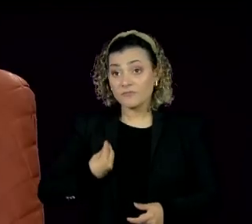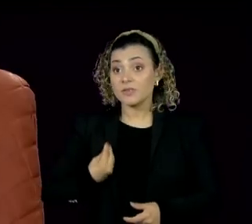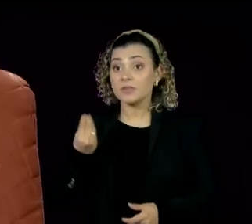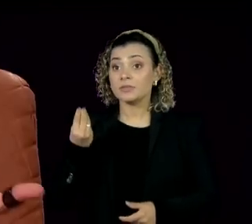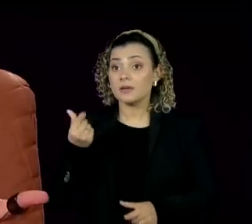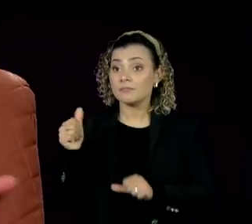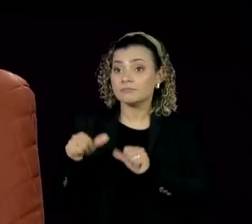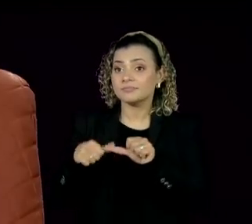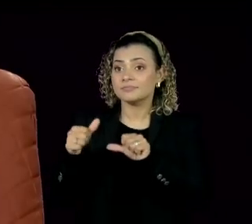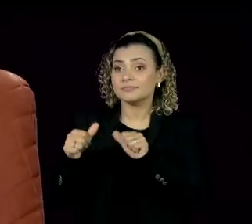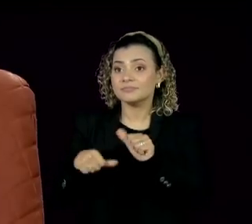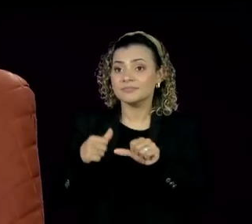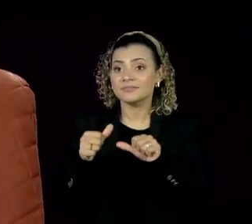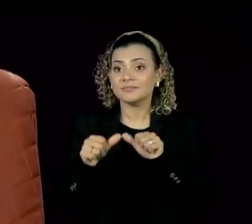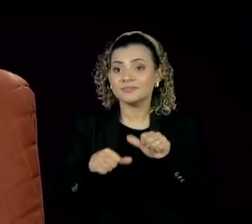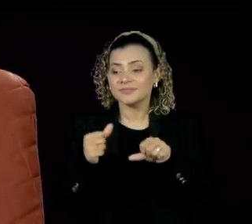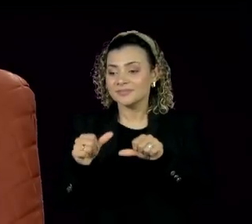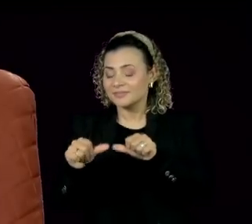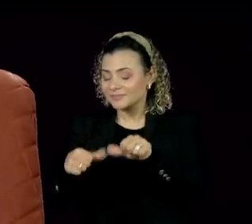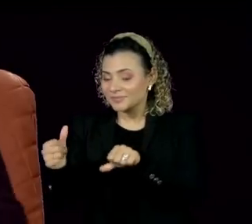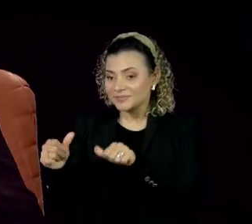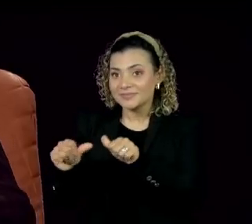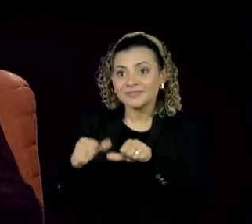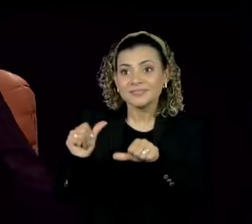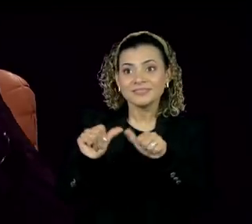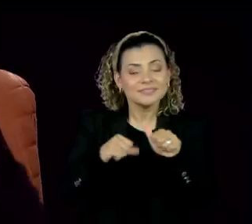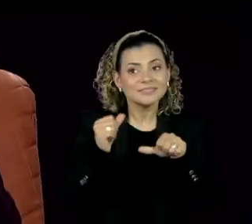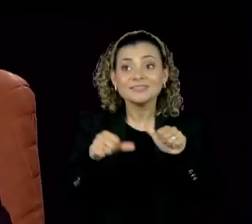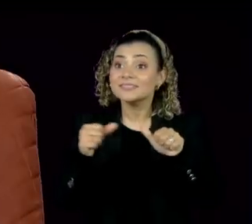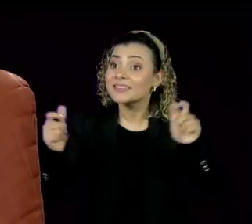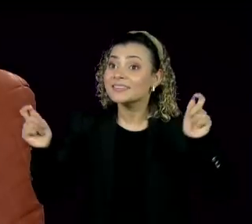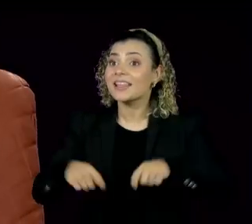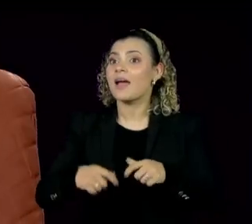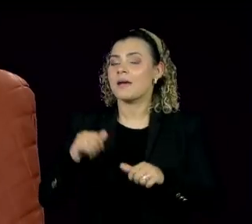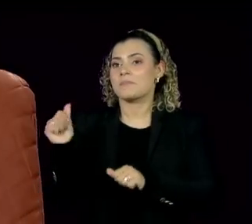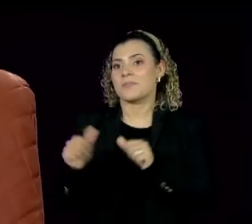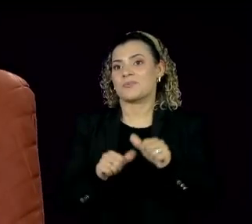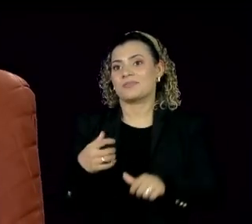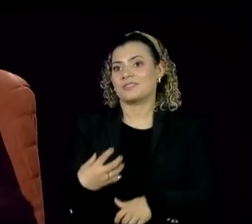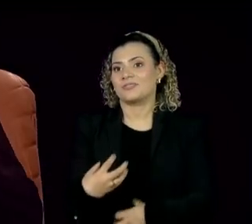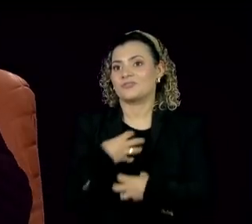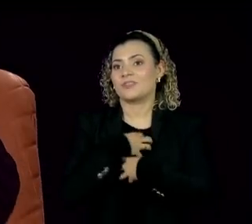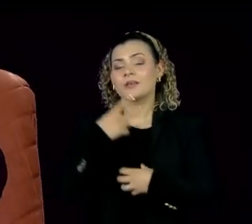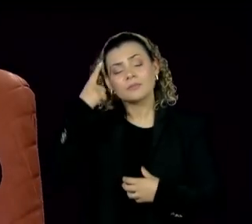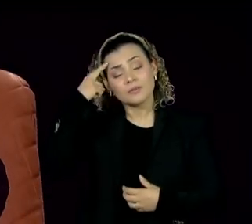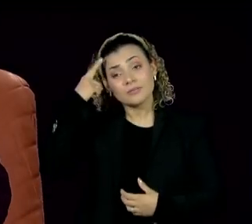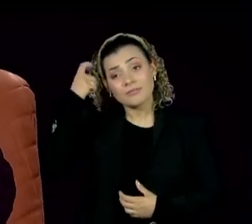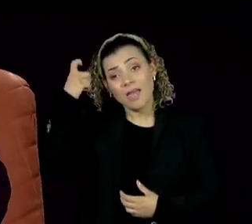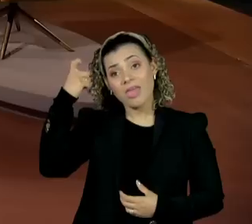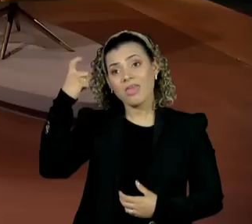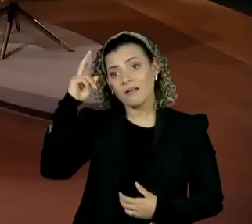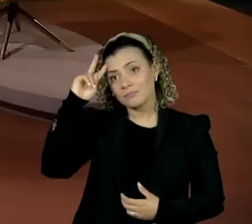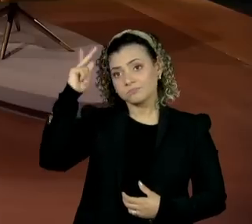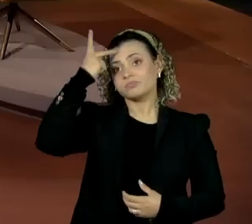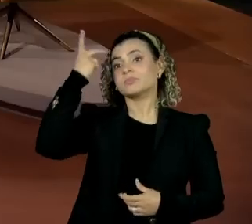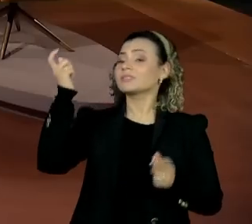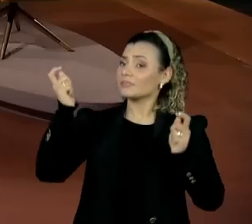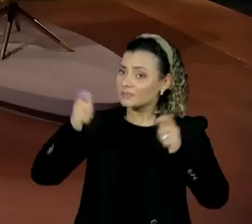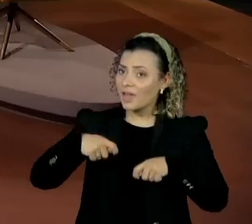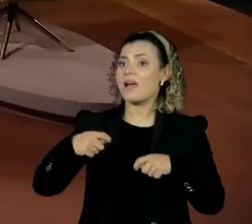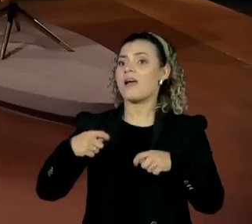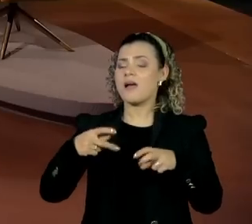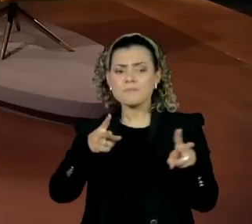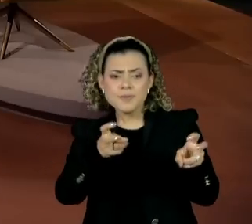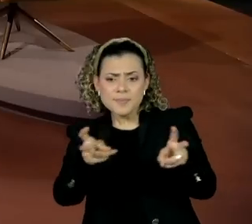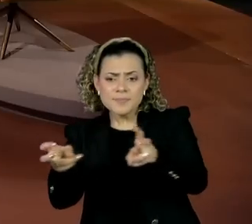é mutante, né? Ela é transformadora e que a gente pode mudar de ideia, de percepção em relação às